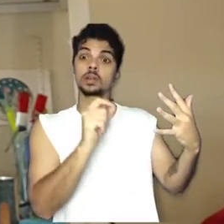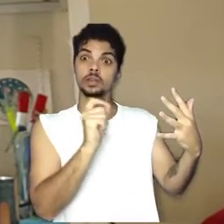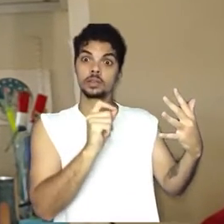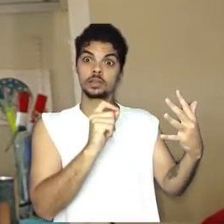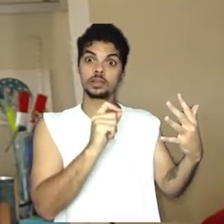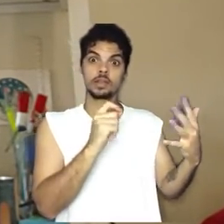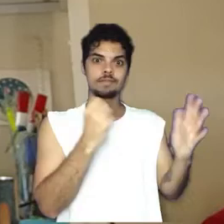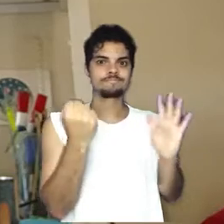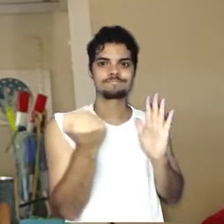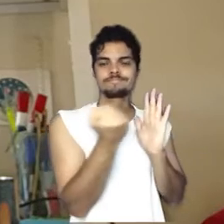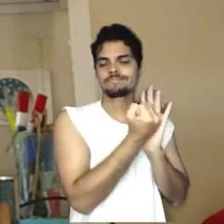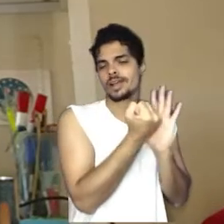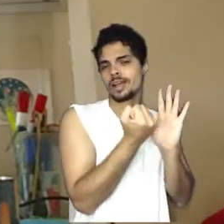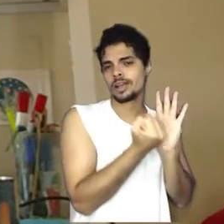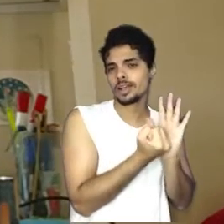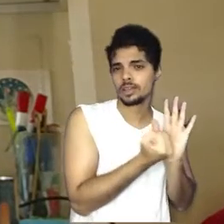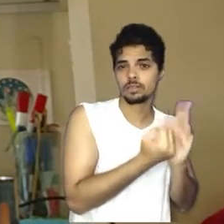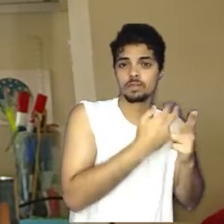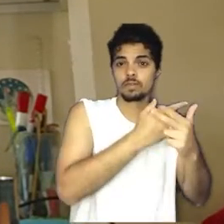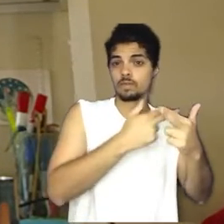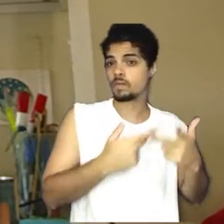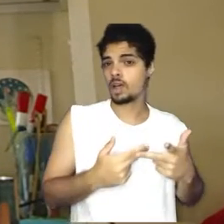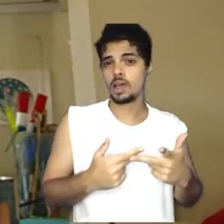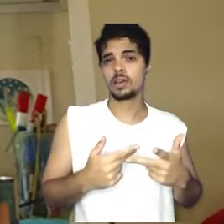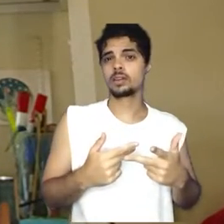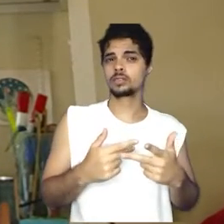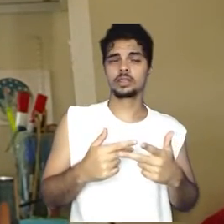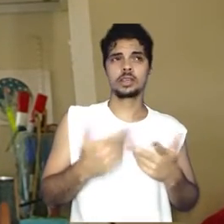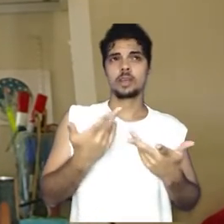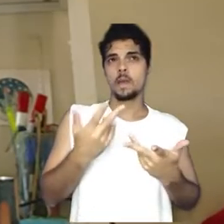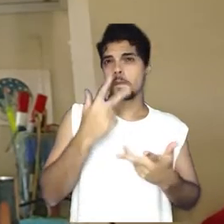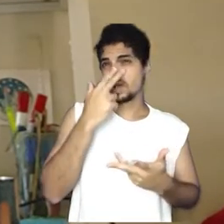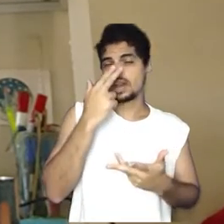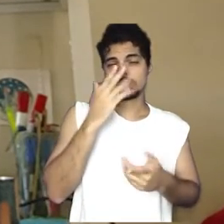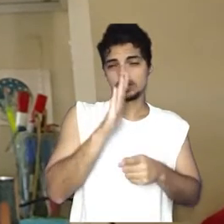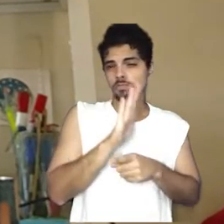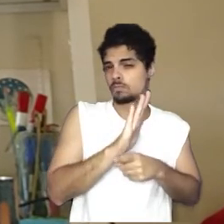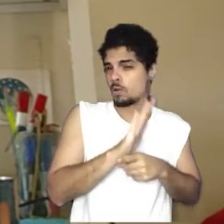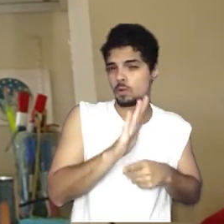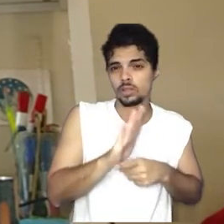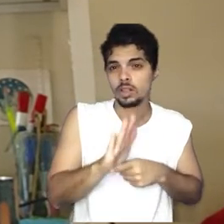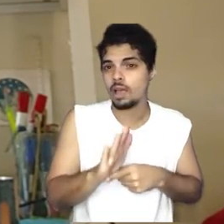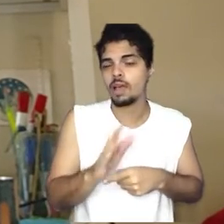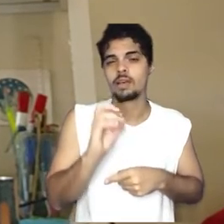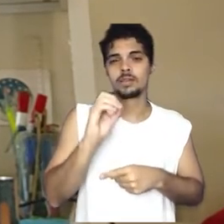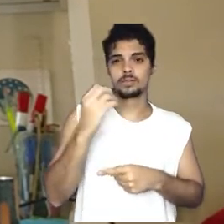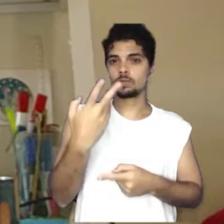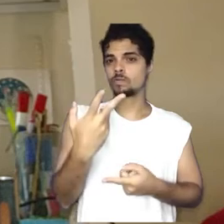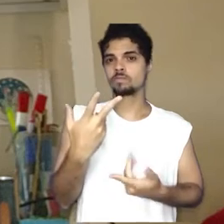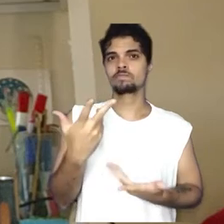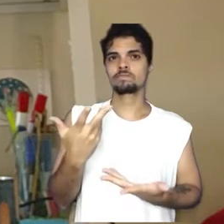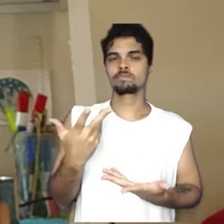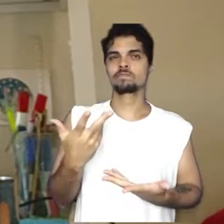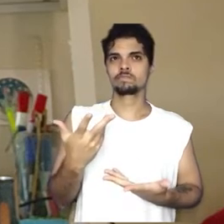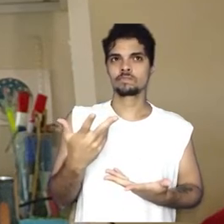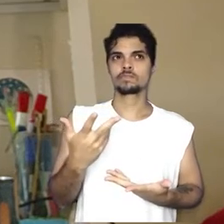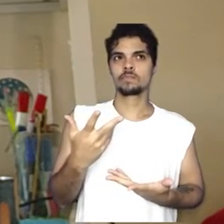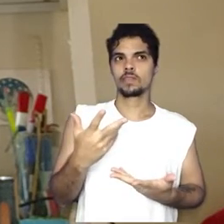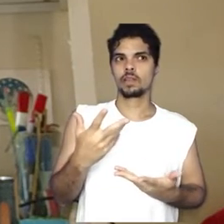era colonial, obviamente, tinha um caráter de tutelagem, né, e de